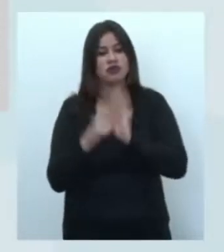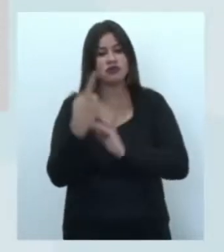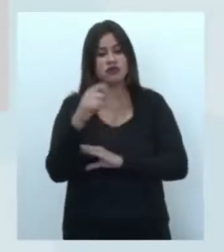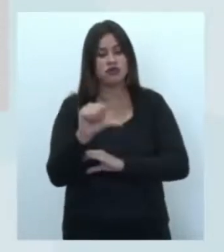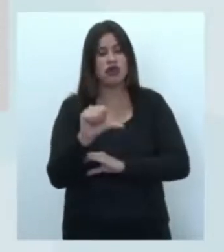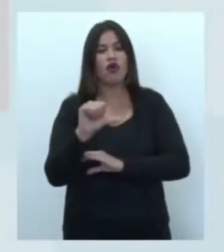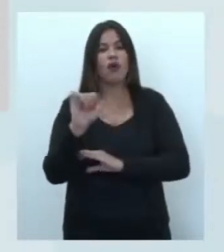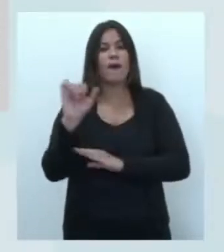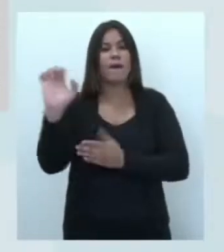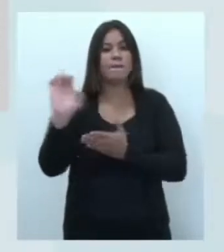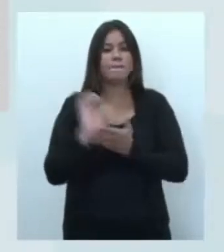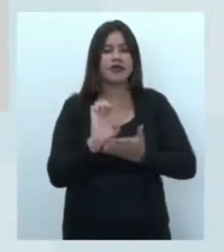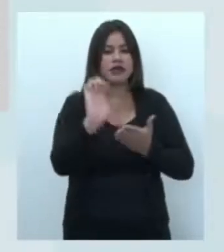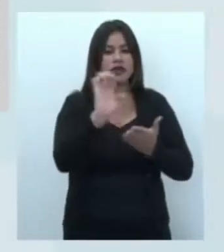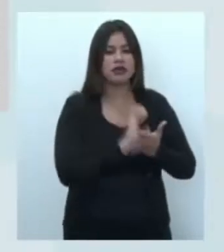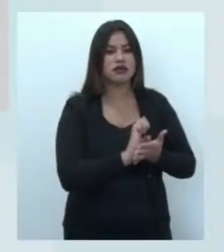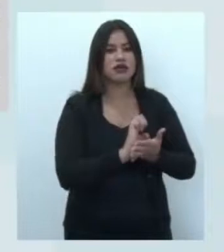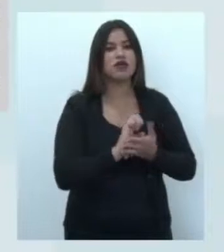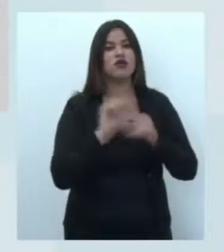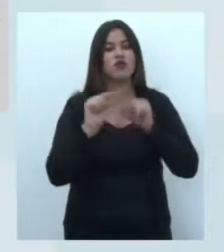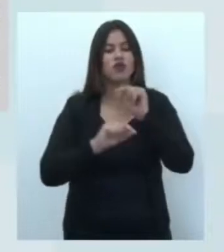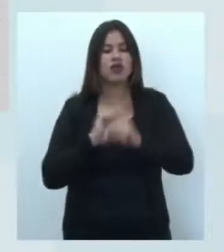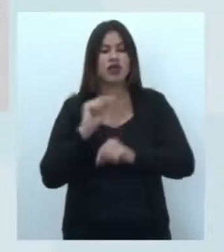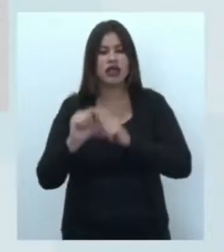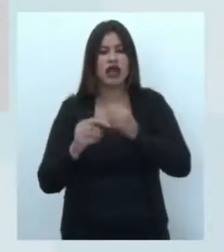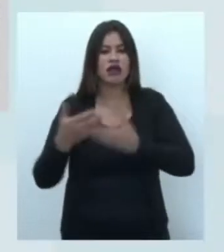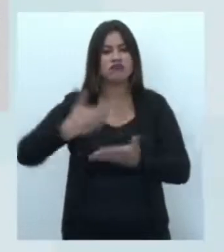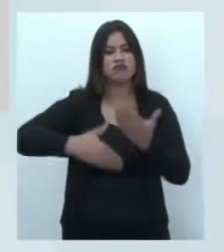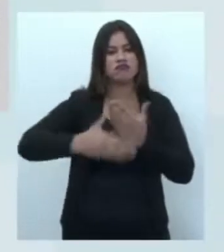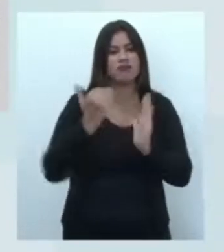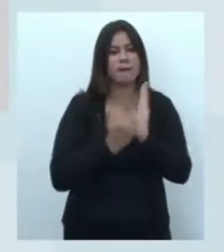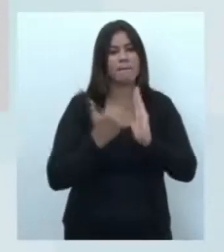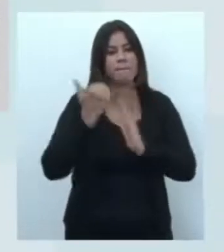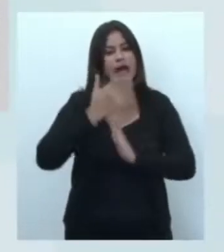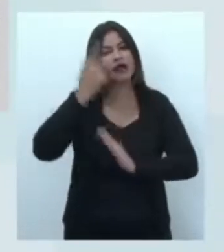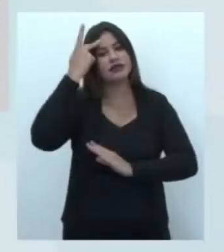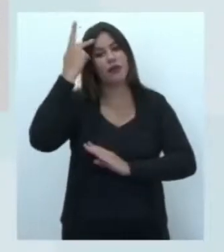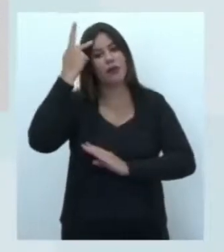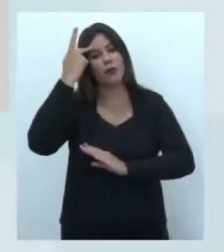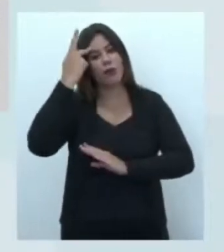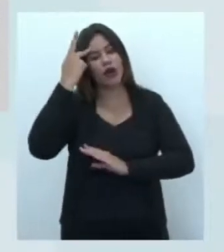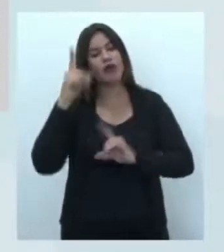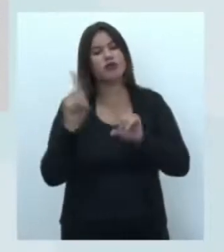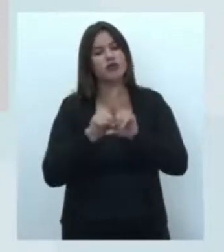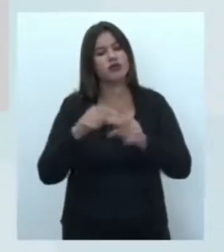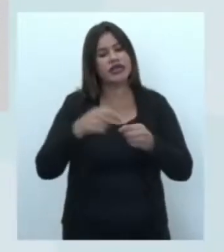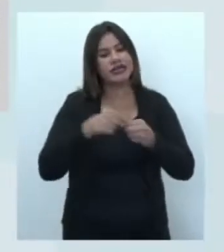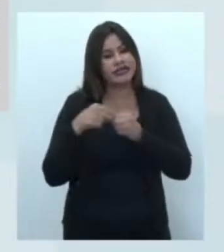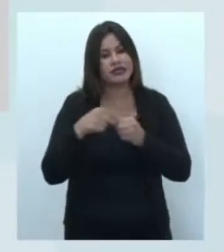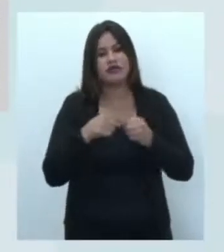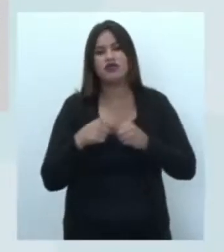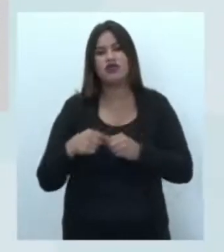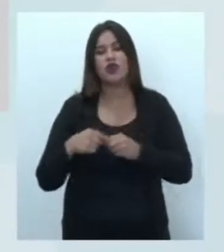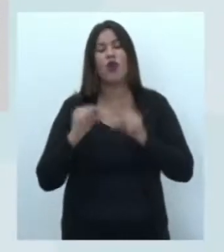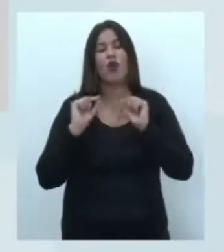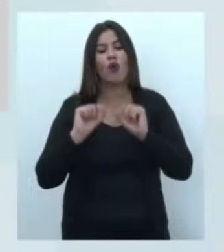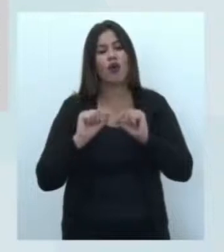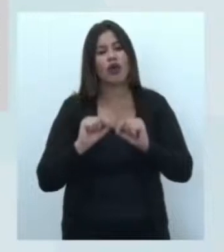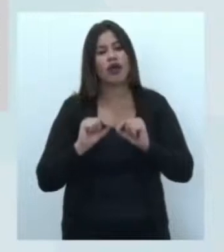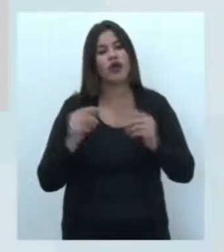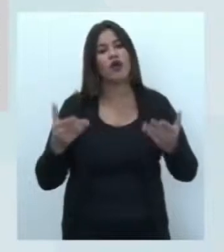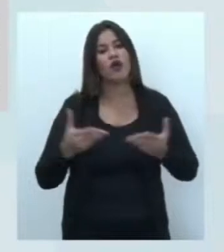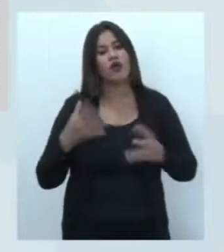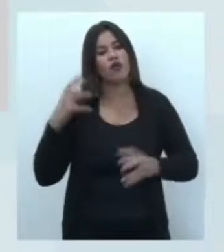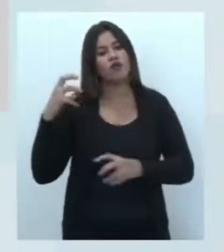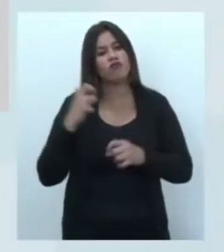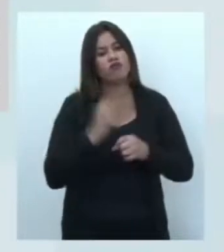diferentes partes do mundo deram ainda mais dinamismo à capital paulista e ao interior do estado. Hoje,